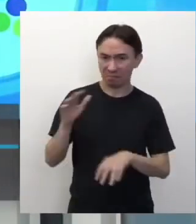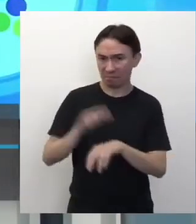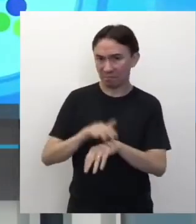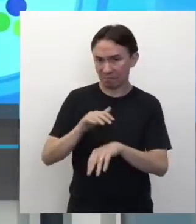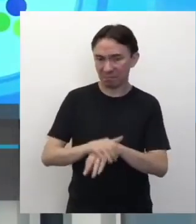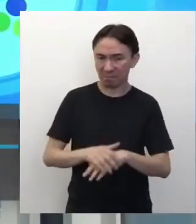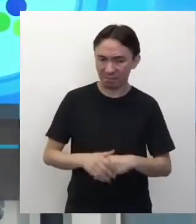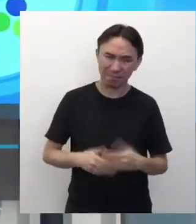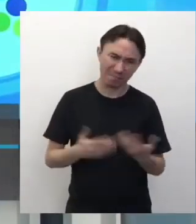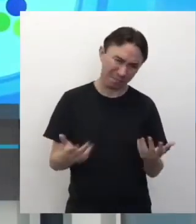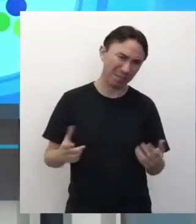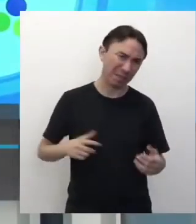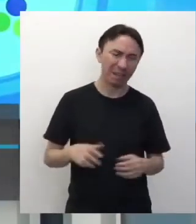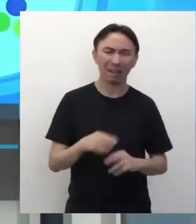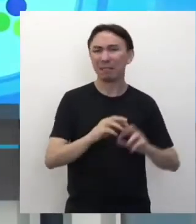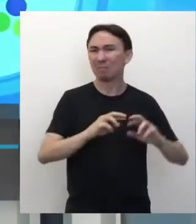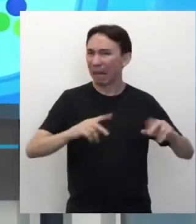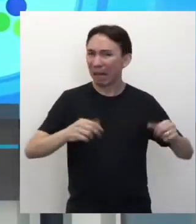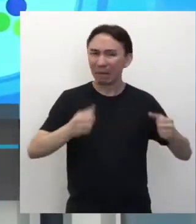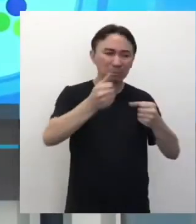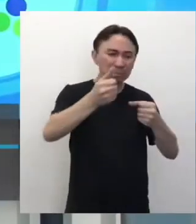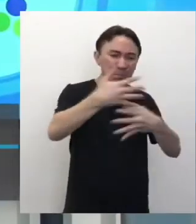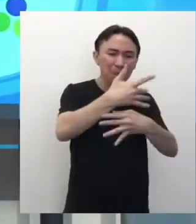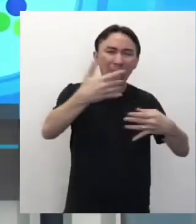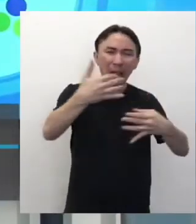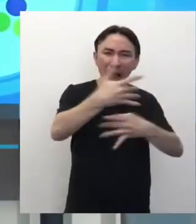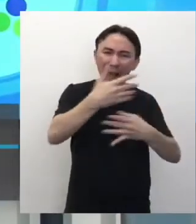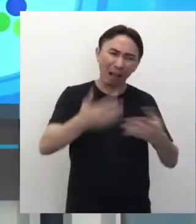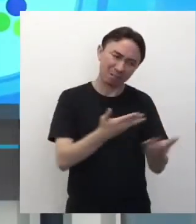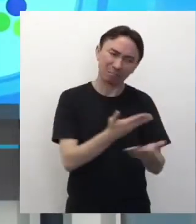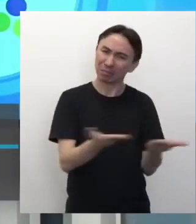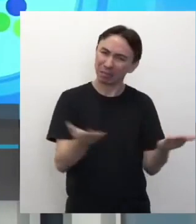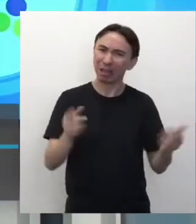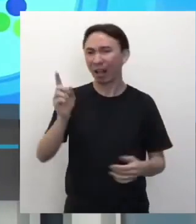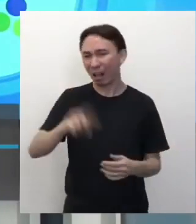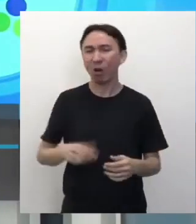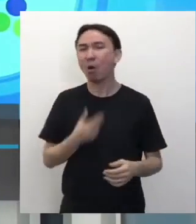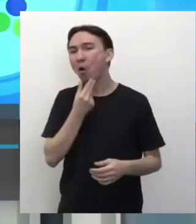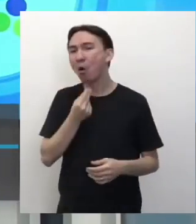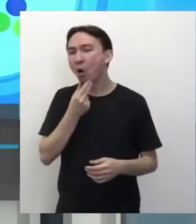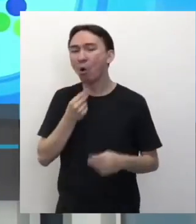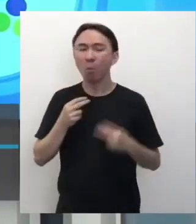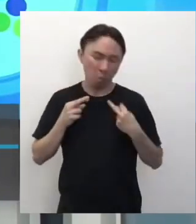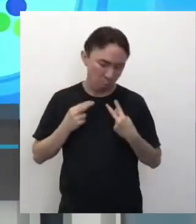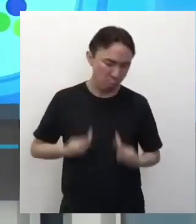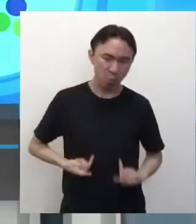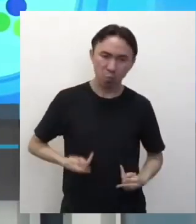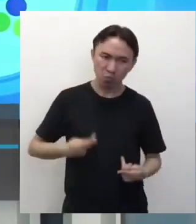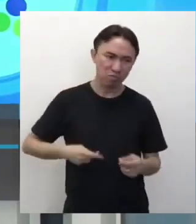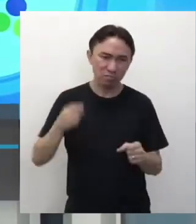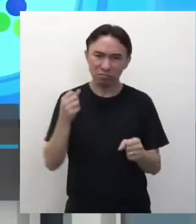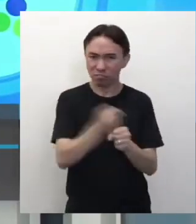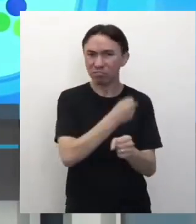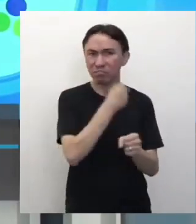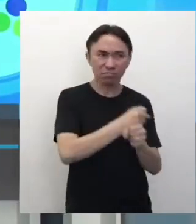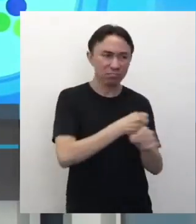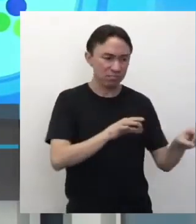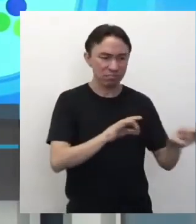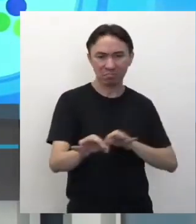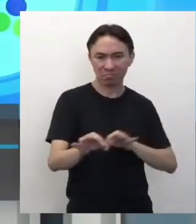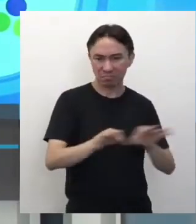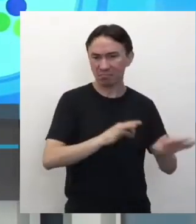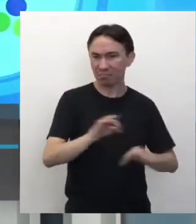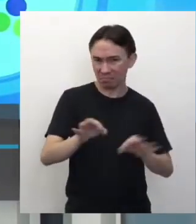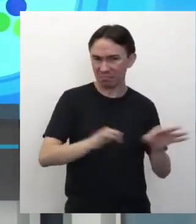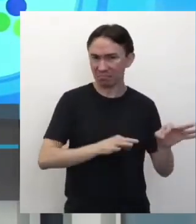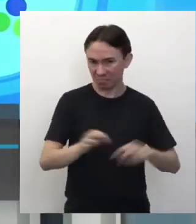dos grandes centros, né, que tem lá as suas construções, as suas edificações, que até na segunda parte da aula a gente vai mostrar